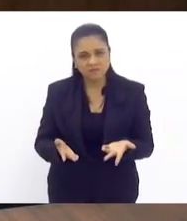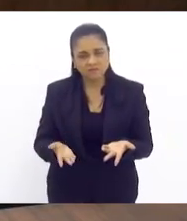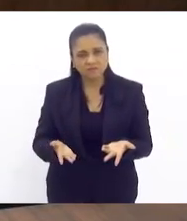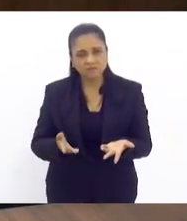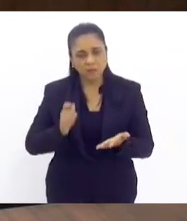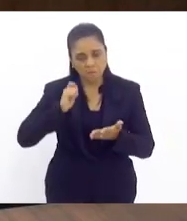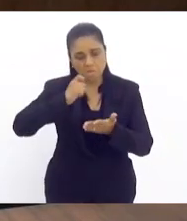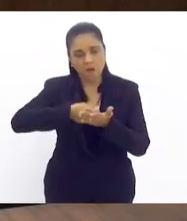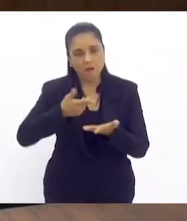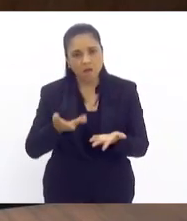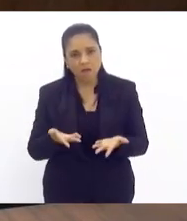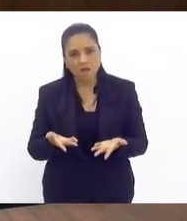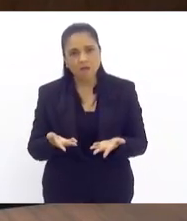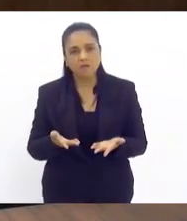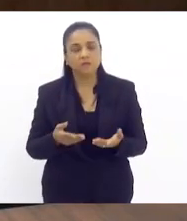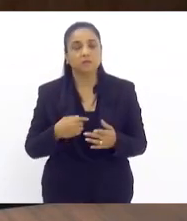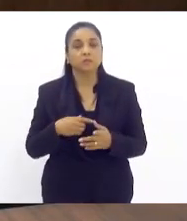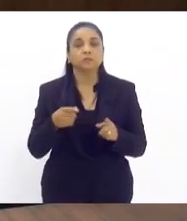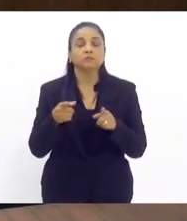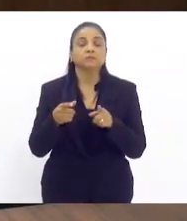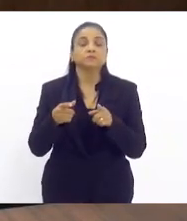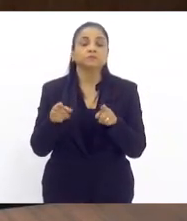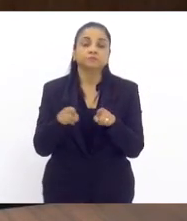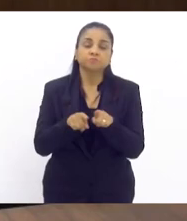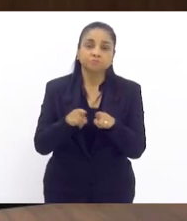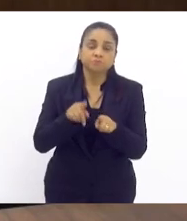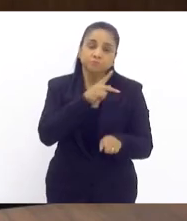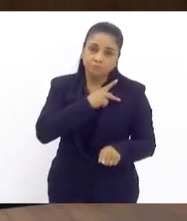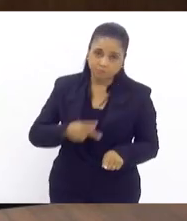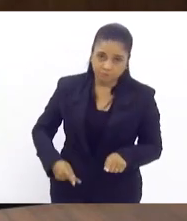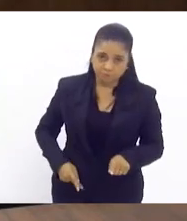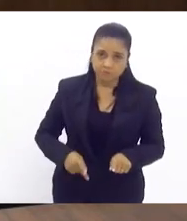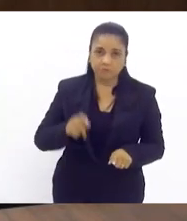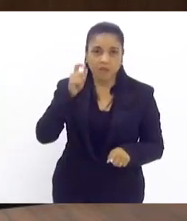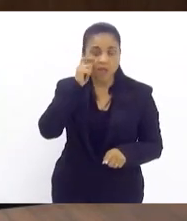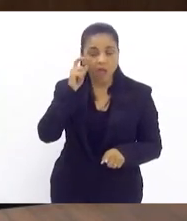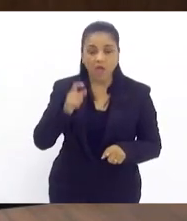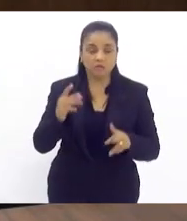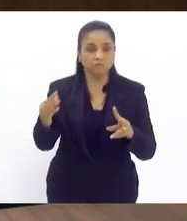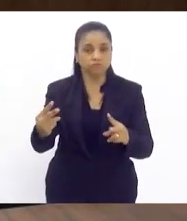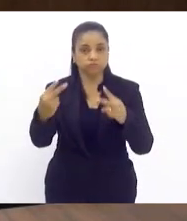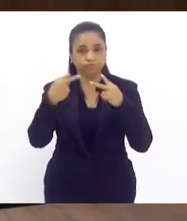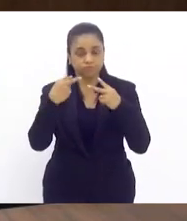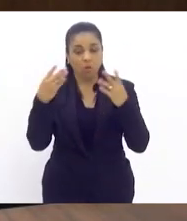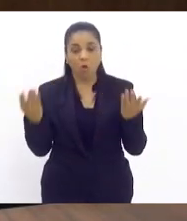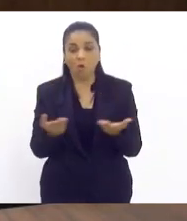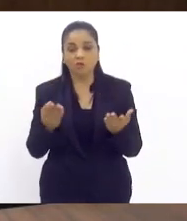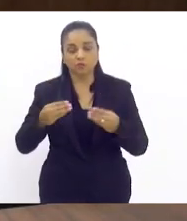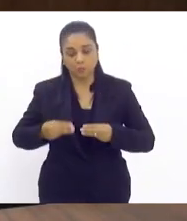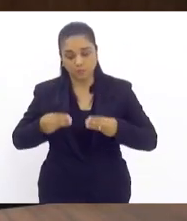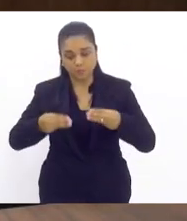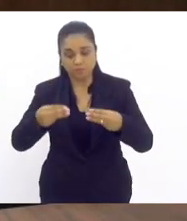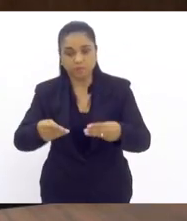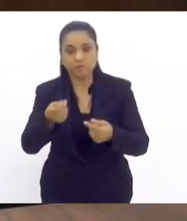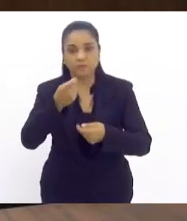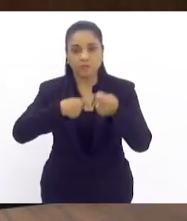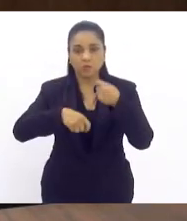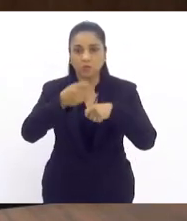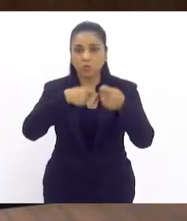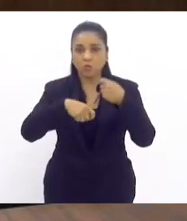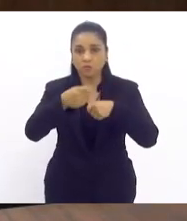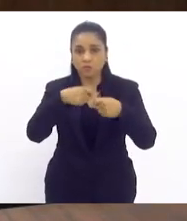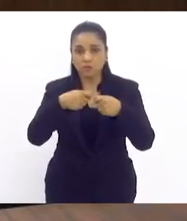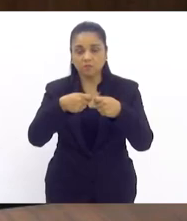presidente, eu quero aqui chamar a atenção também com relação a hoje o Ministério da Economia, né, que acabou